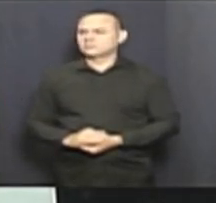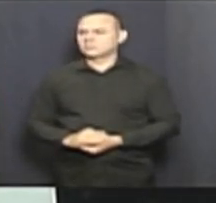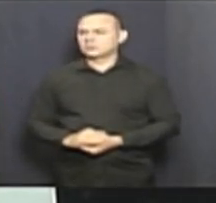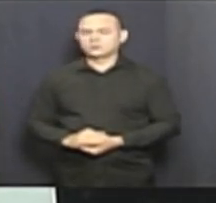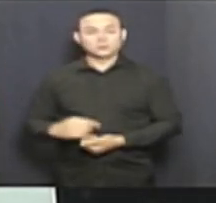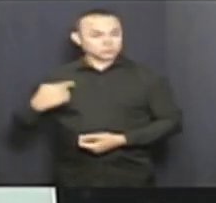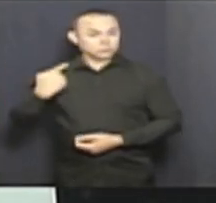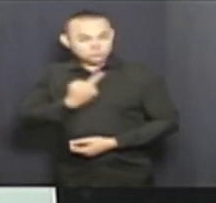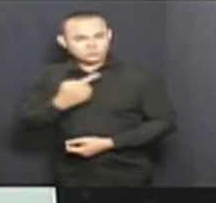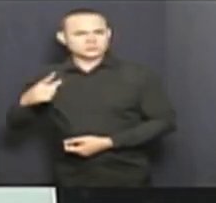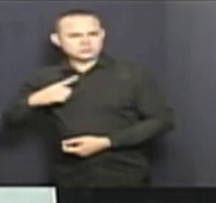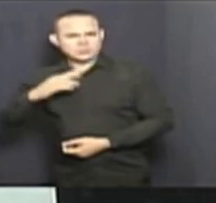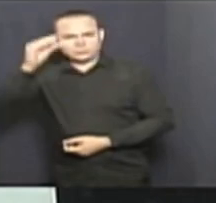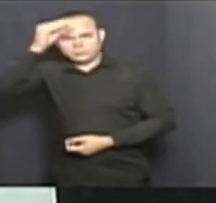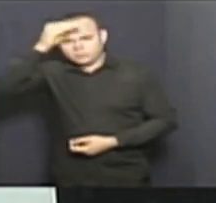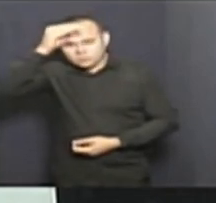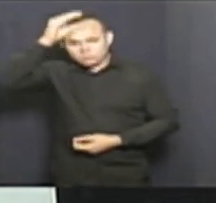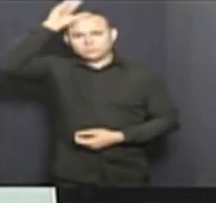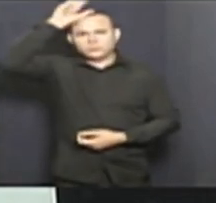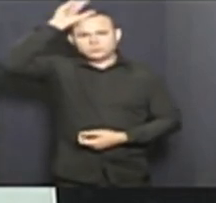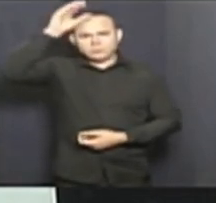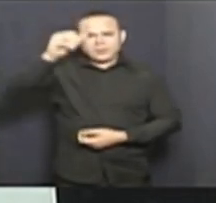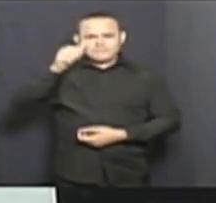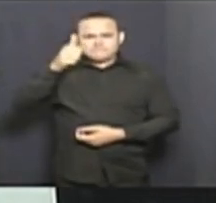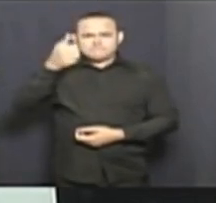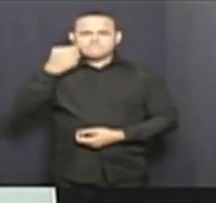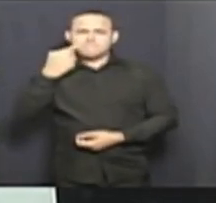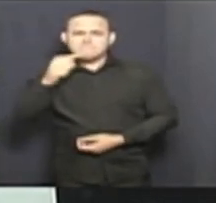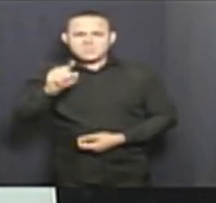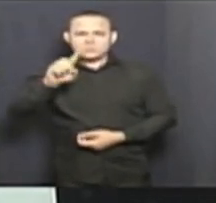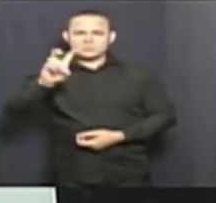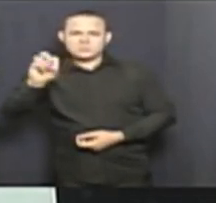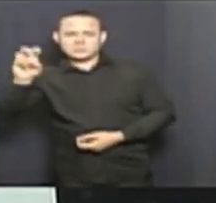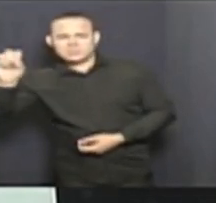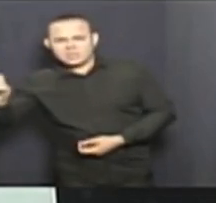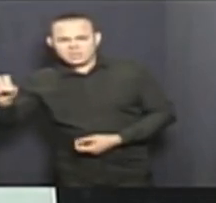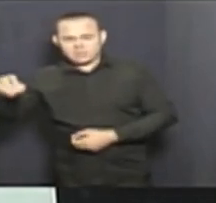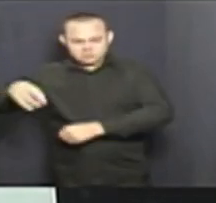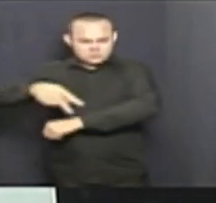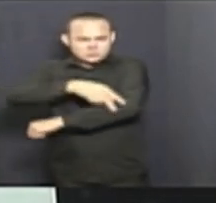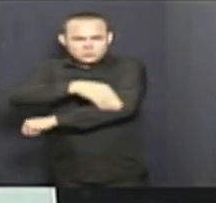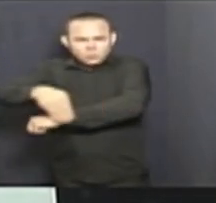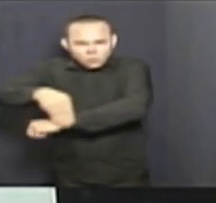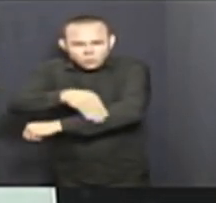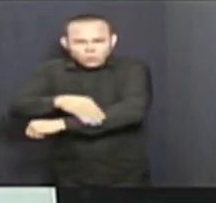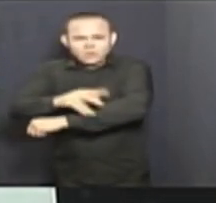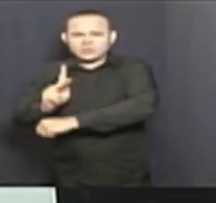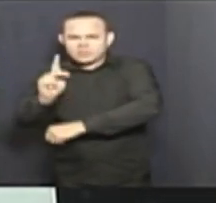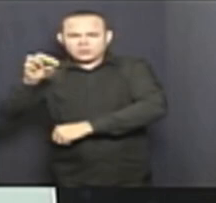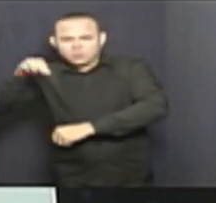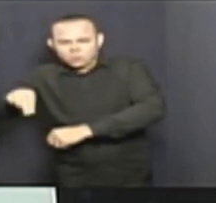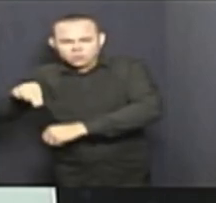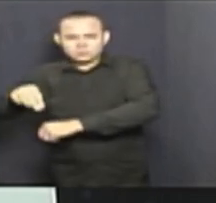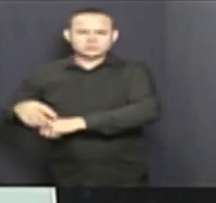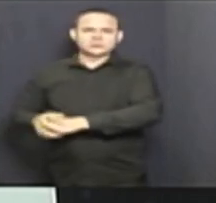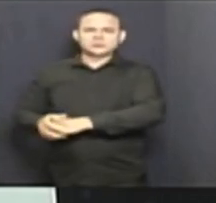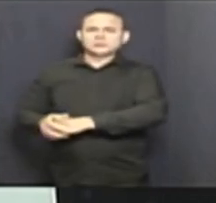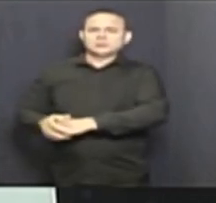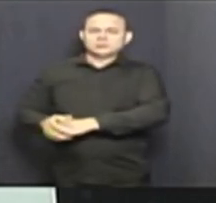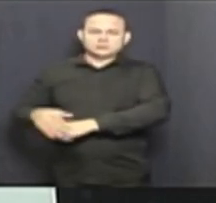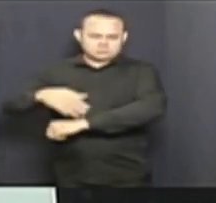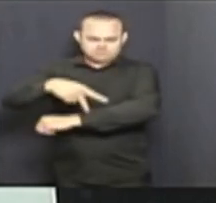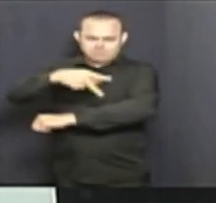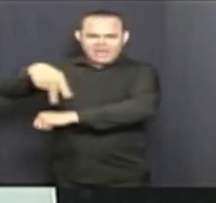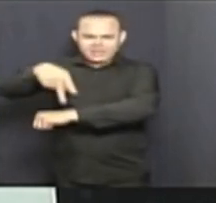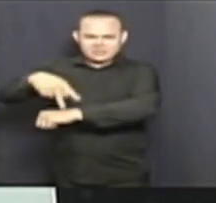globa 1517 quilômetros de fronteira sendo mil quilômetros do rio paraguai 500 e poucos londres